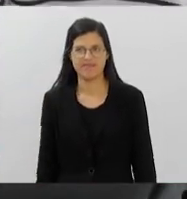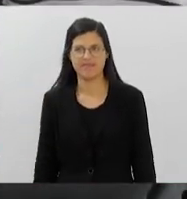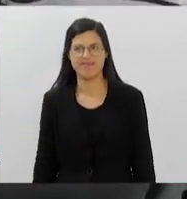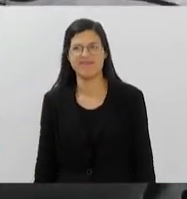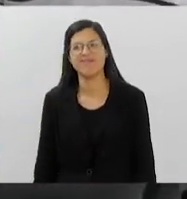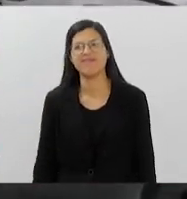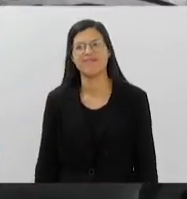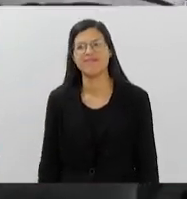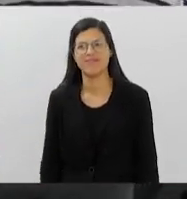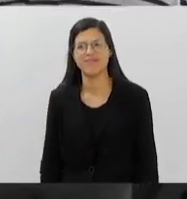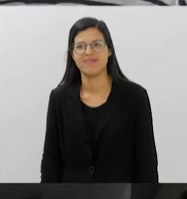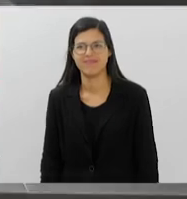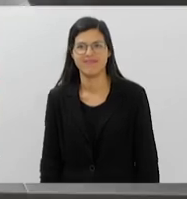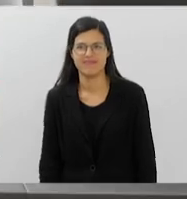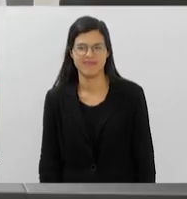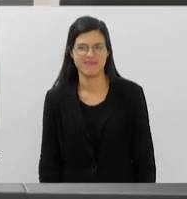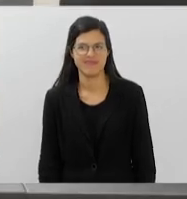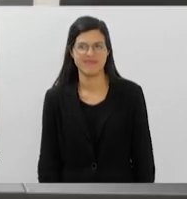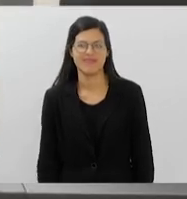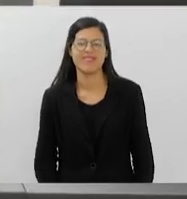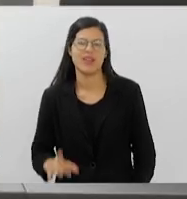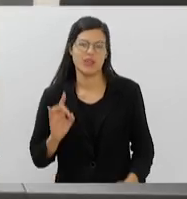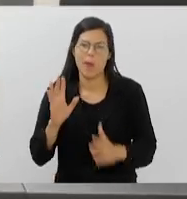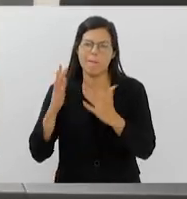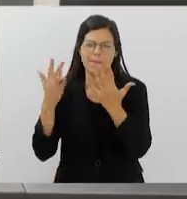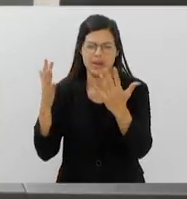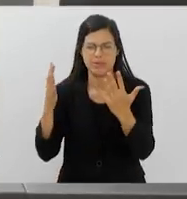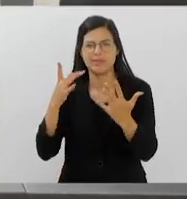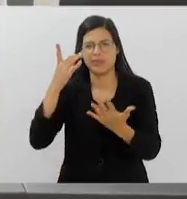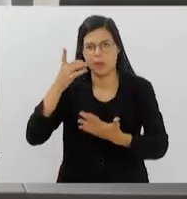Enfim... Bom, só para fazer esse adendo e parabenizar o deputado